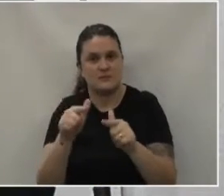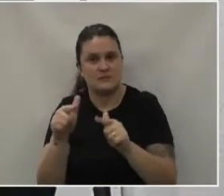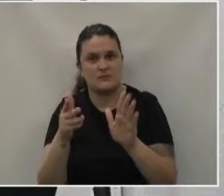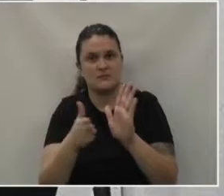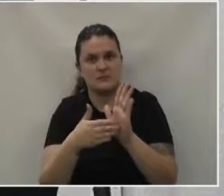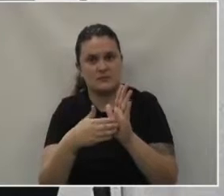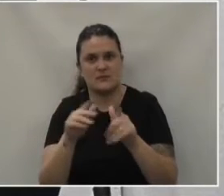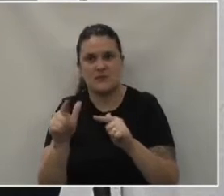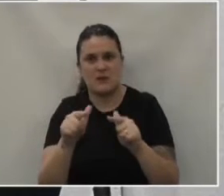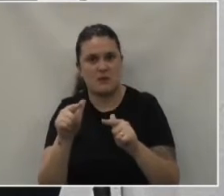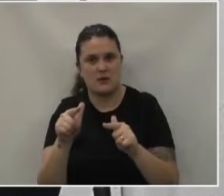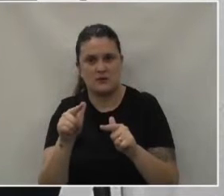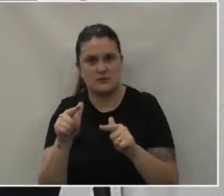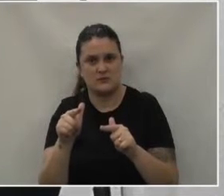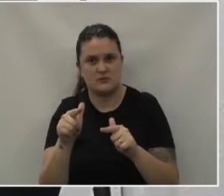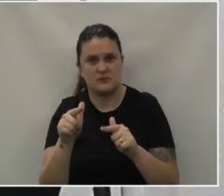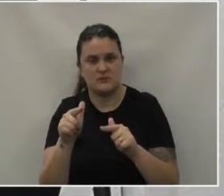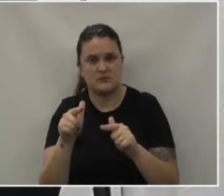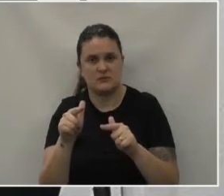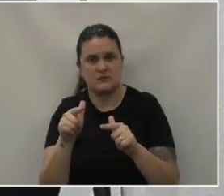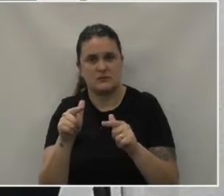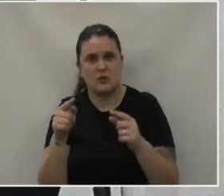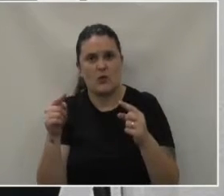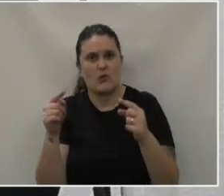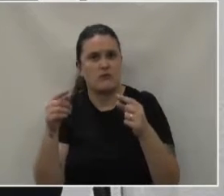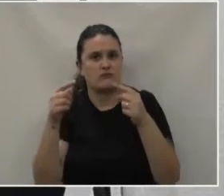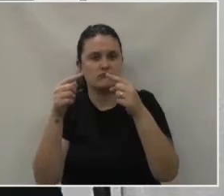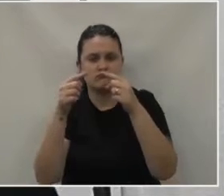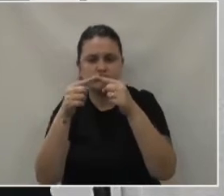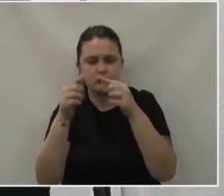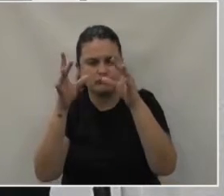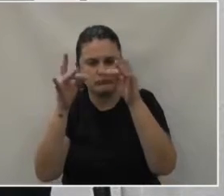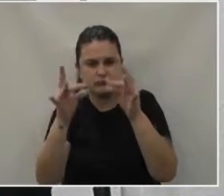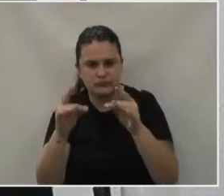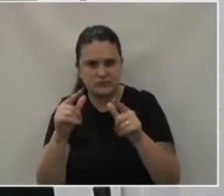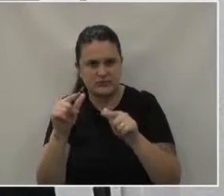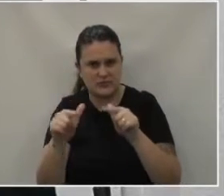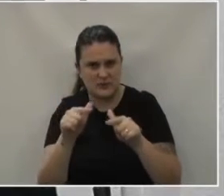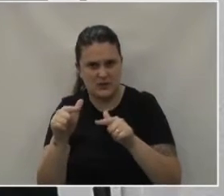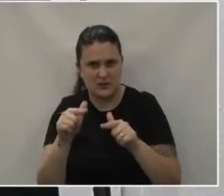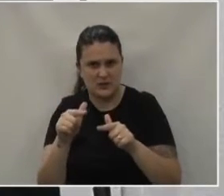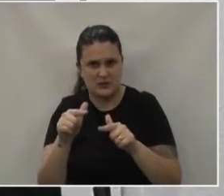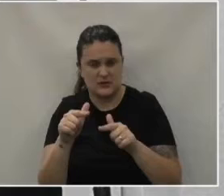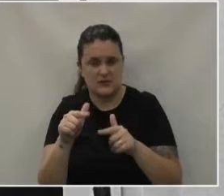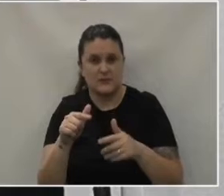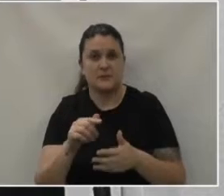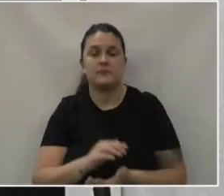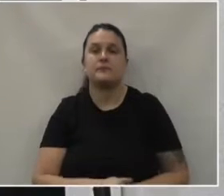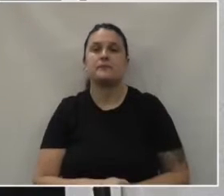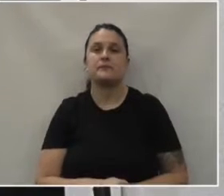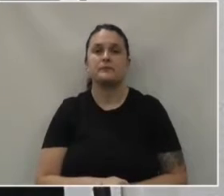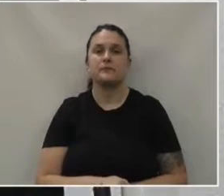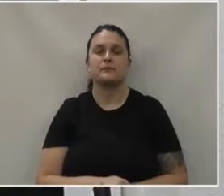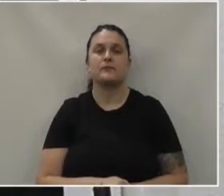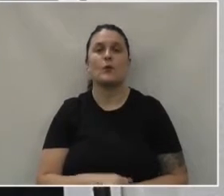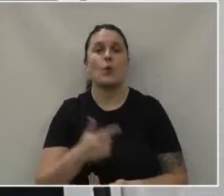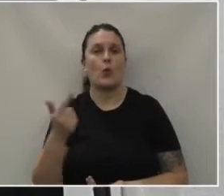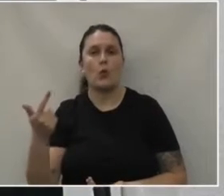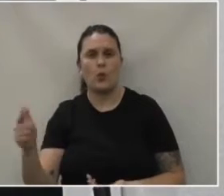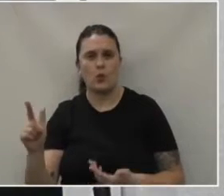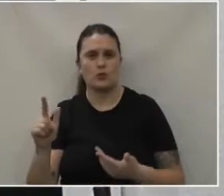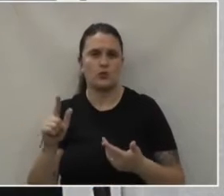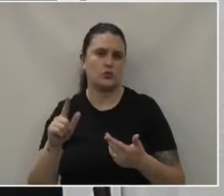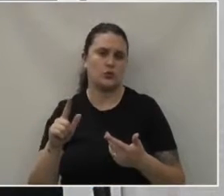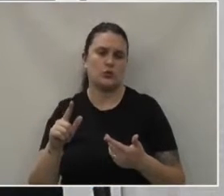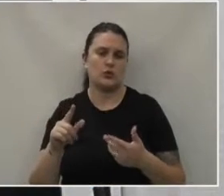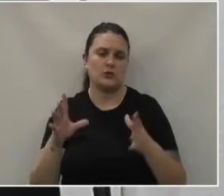prestar o serviço de forma adequada e razoável. Esse é o primeiro aspecto. Um outro aspecto